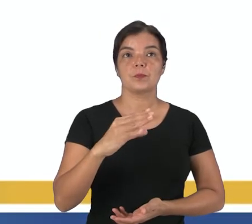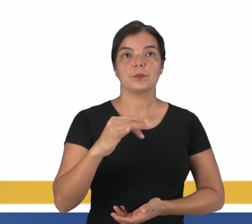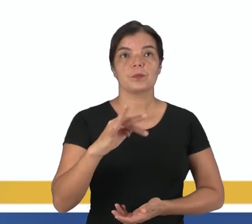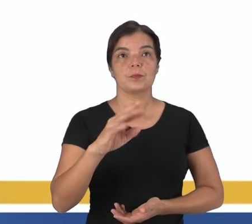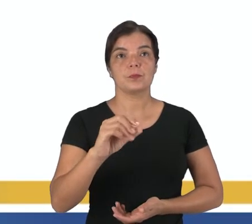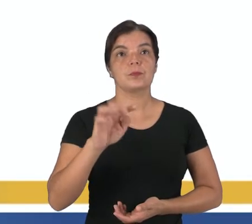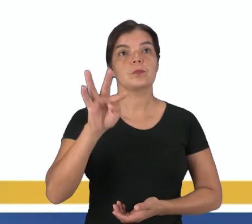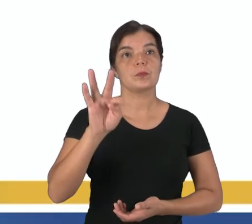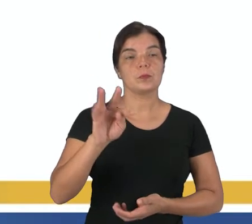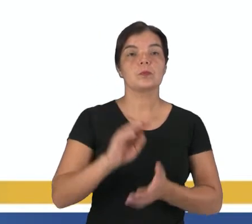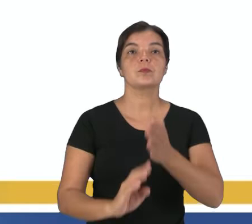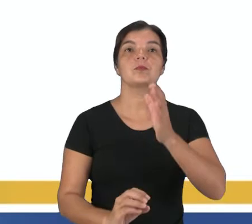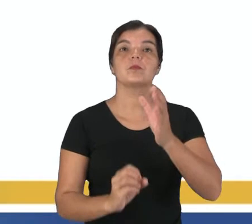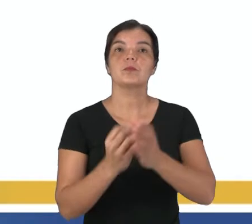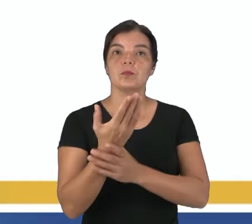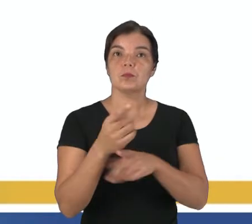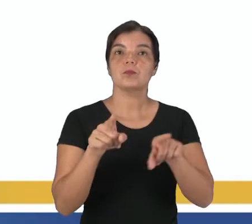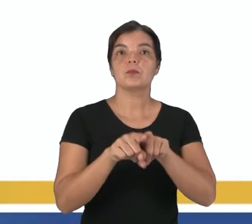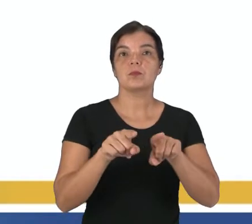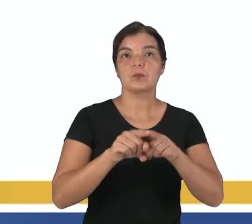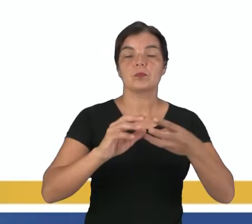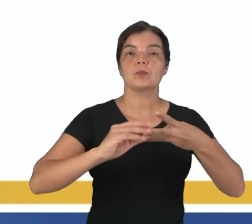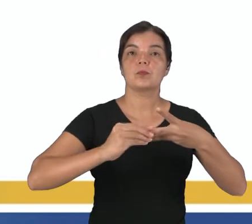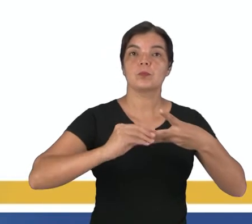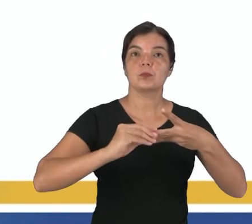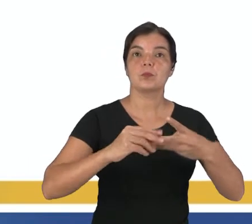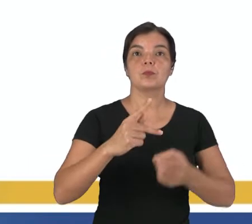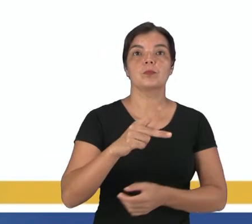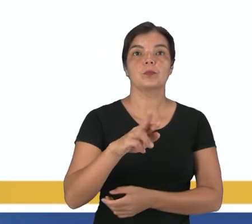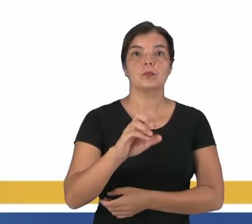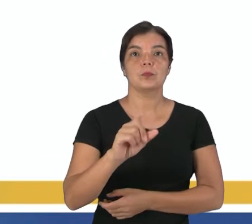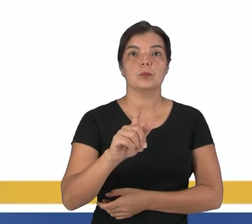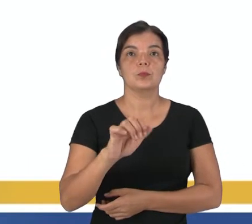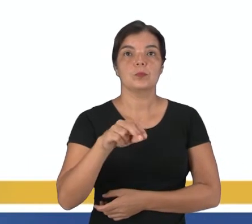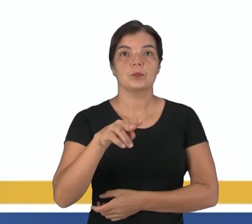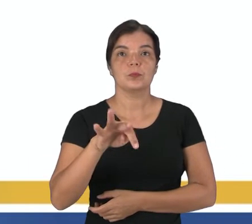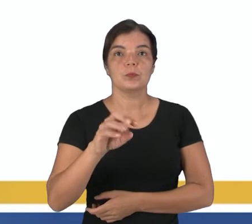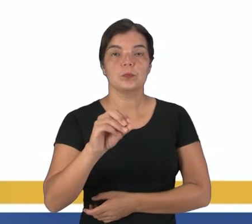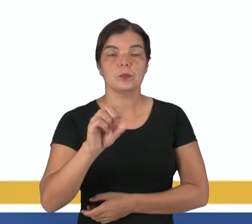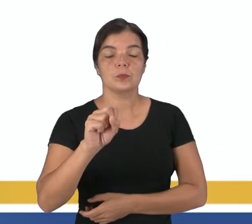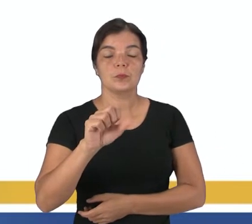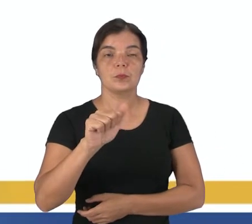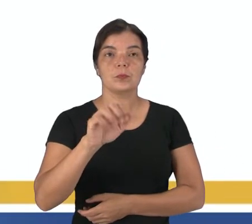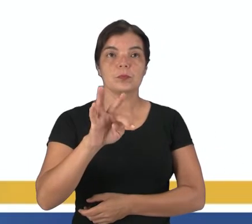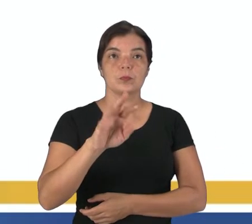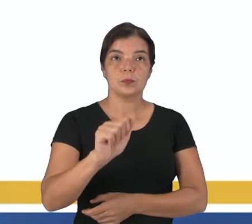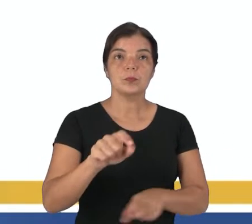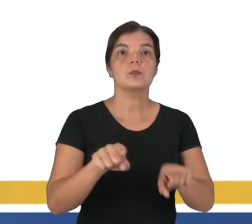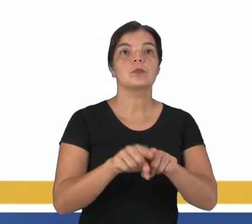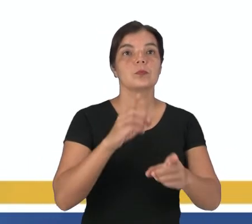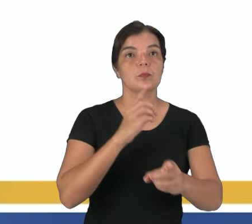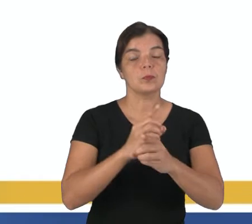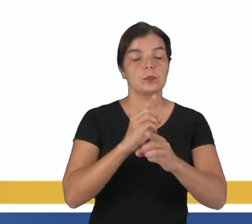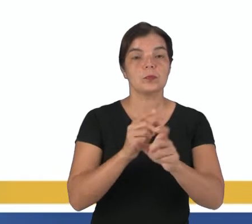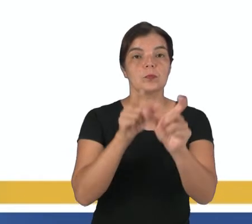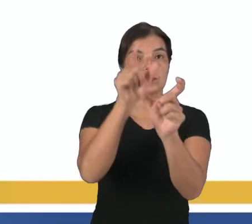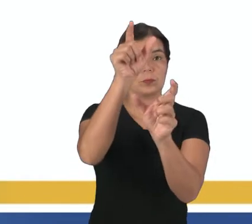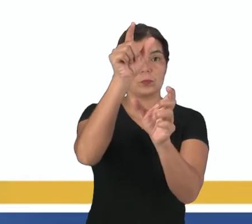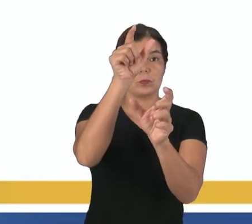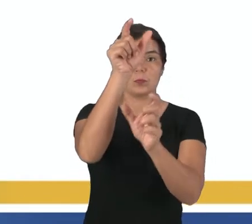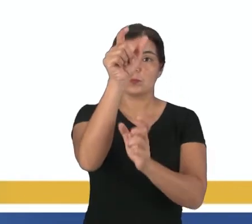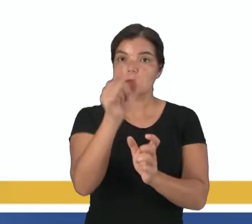T, eles são originados a partir de células ancestrais, né, linfóides, que são encontradas também na medula